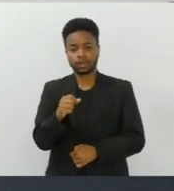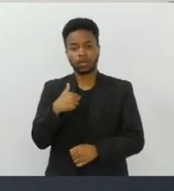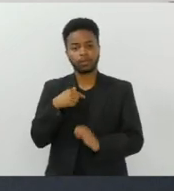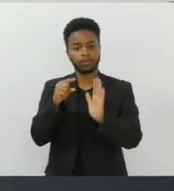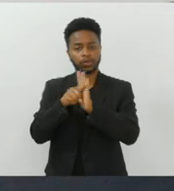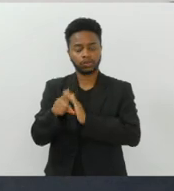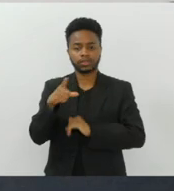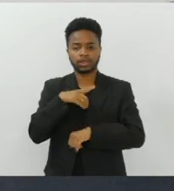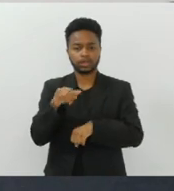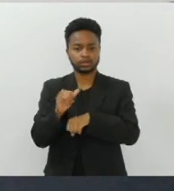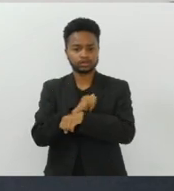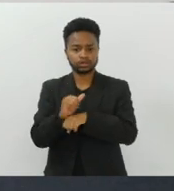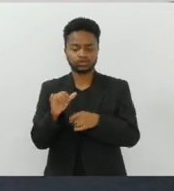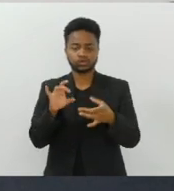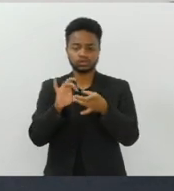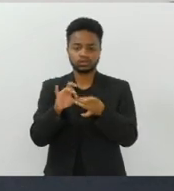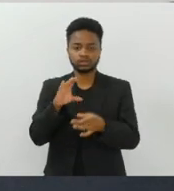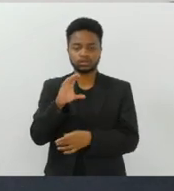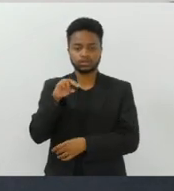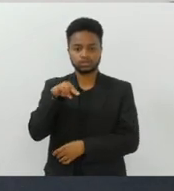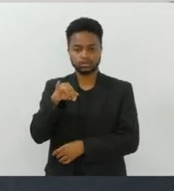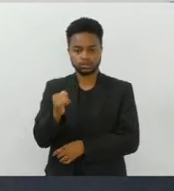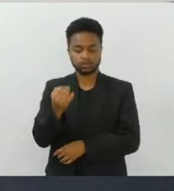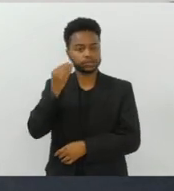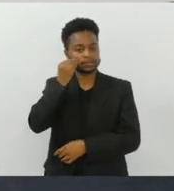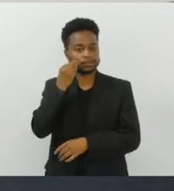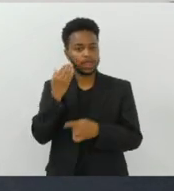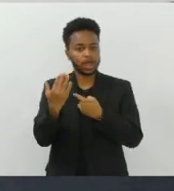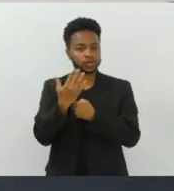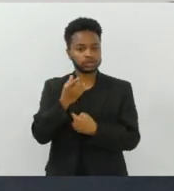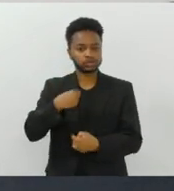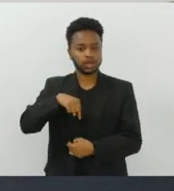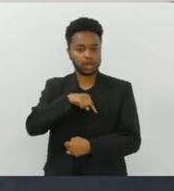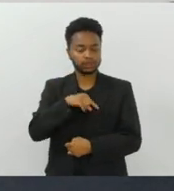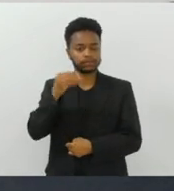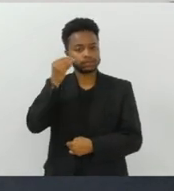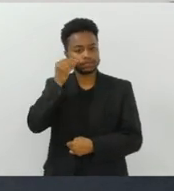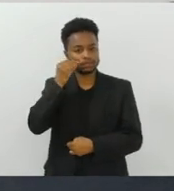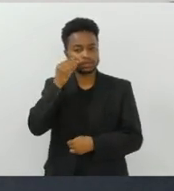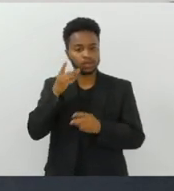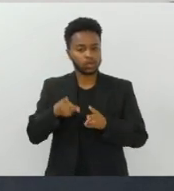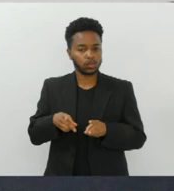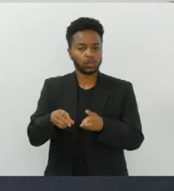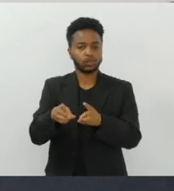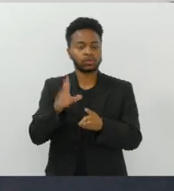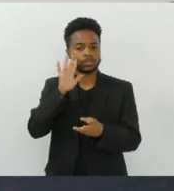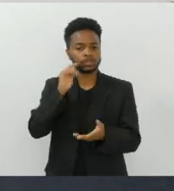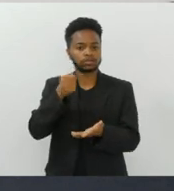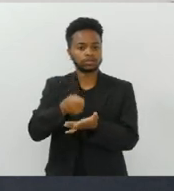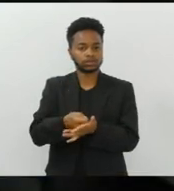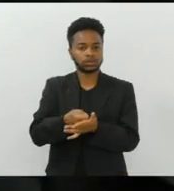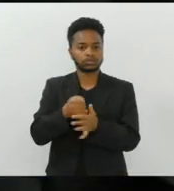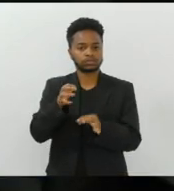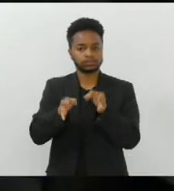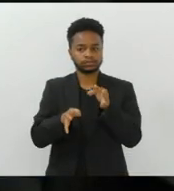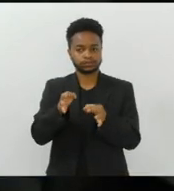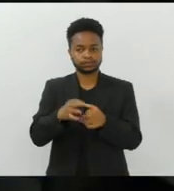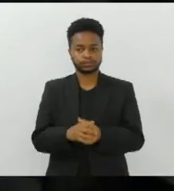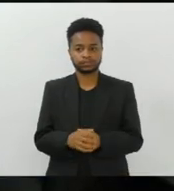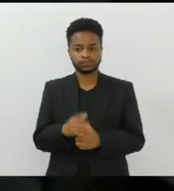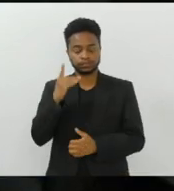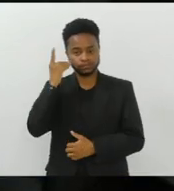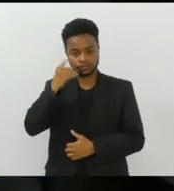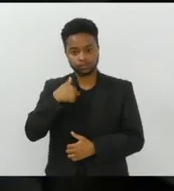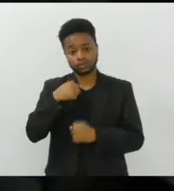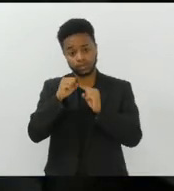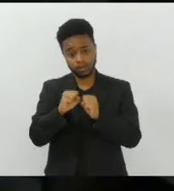CNJ no sentido de nos ajudar para dar efetividade a essa decisão judicial? Deputada, eu posso falar